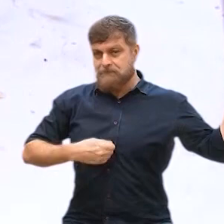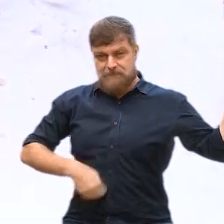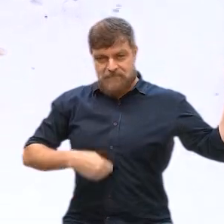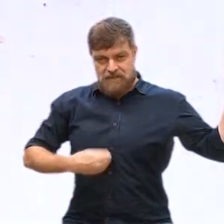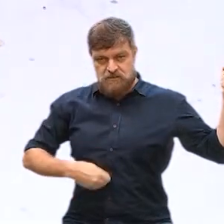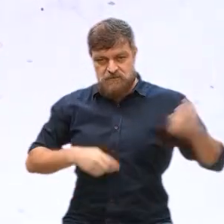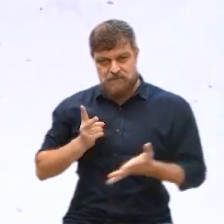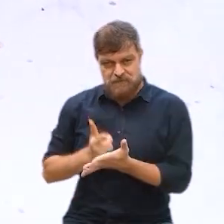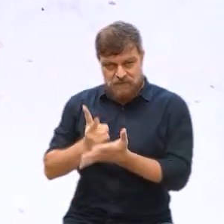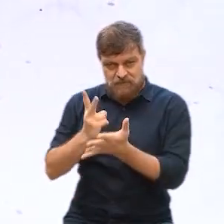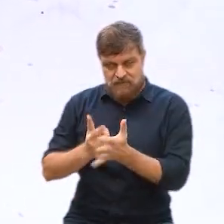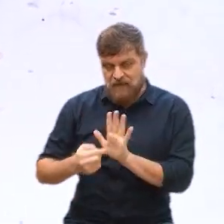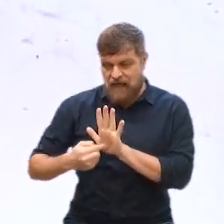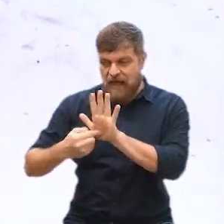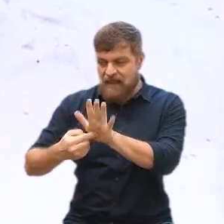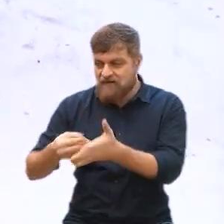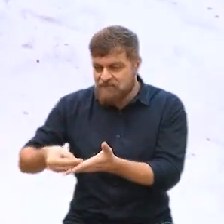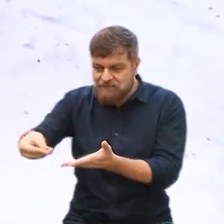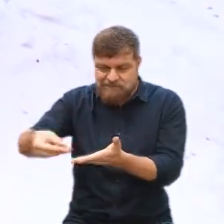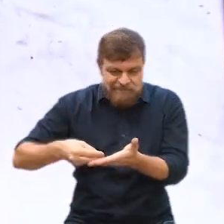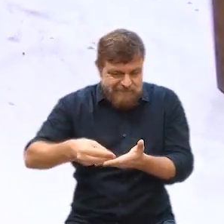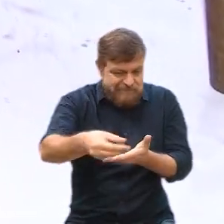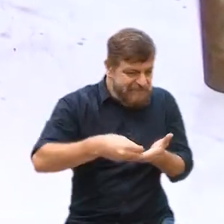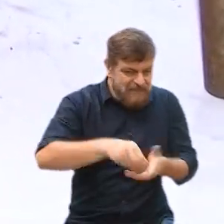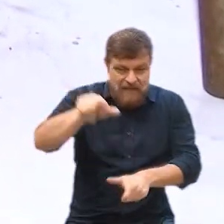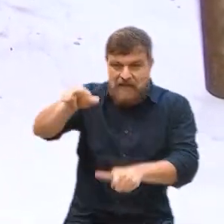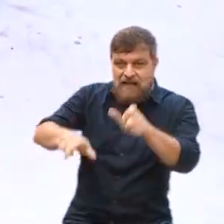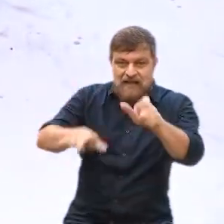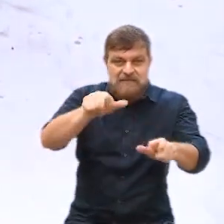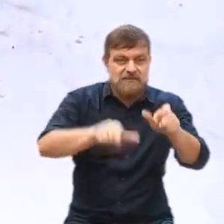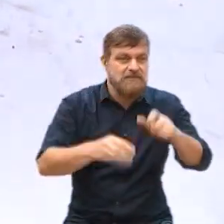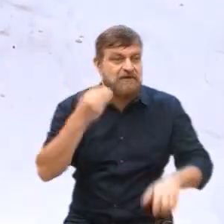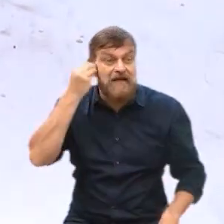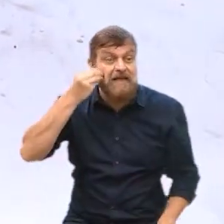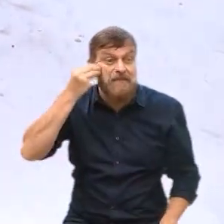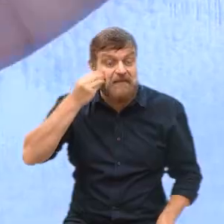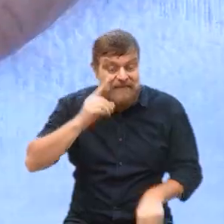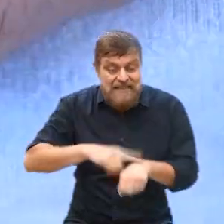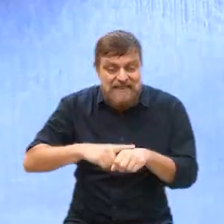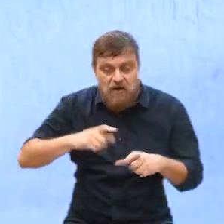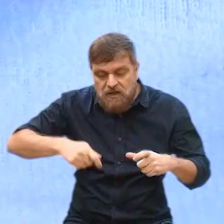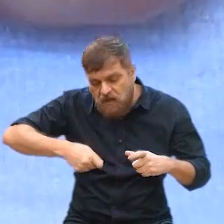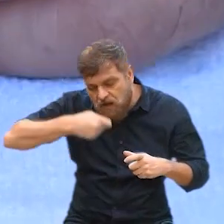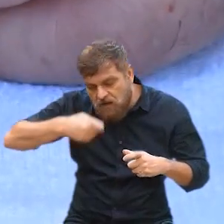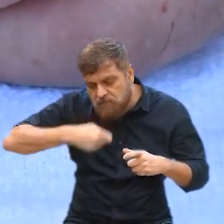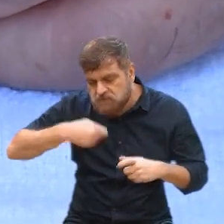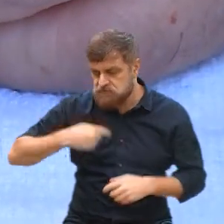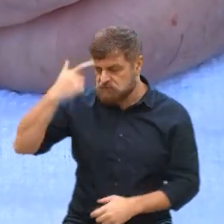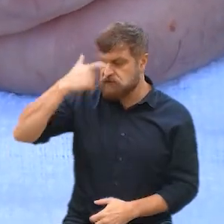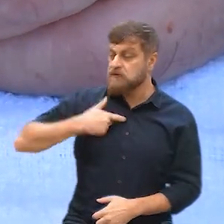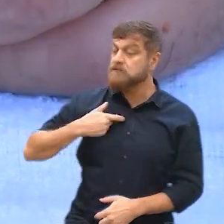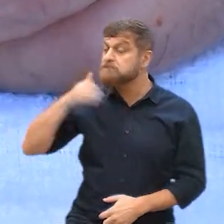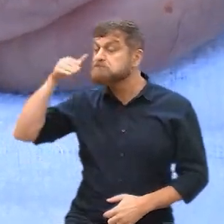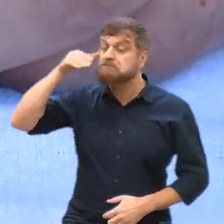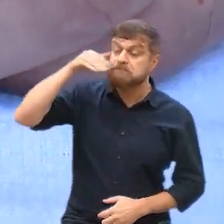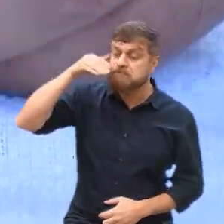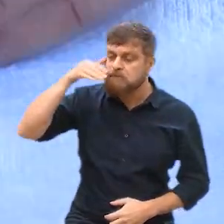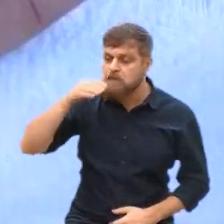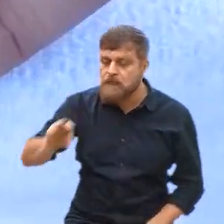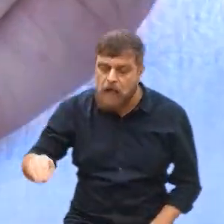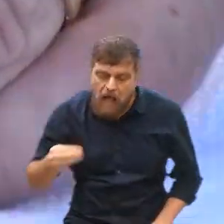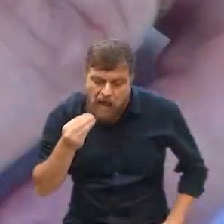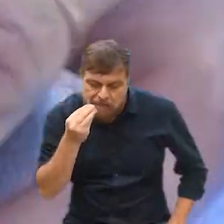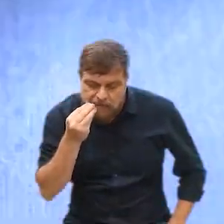a salsa, né, no almoço da empresa. E aí eu acabei experimentando um dia e acabei me